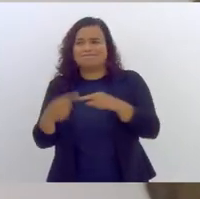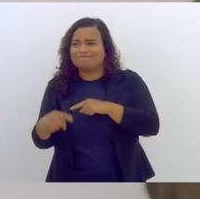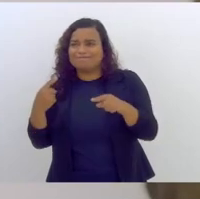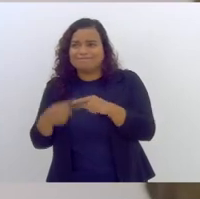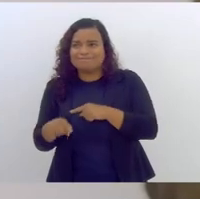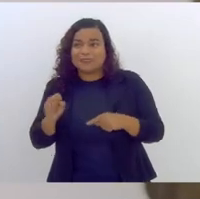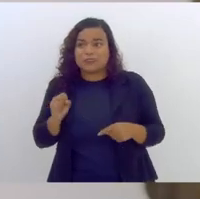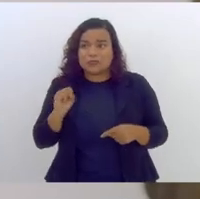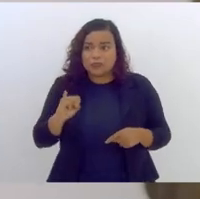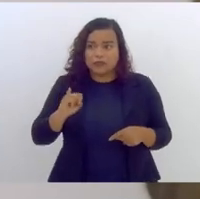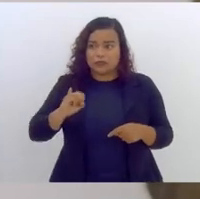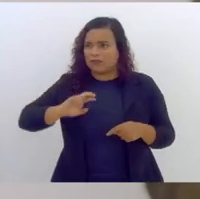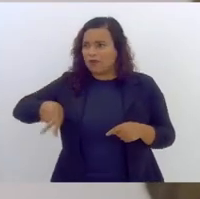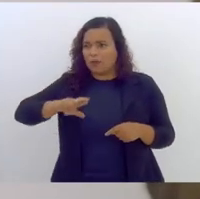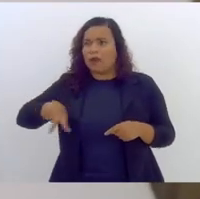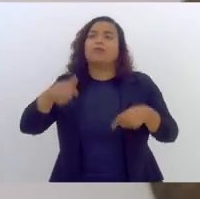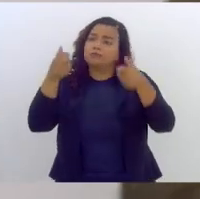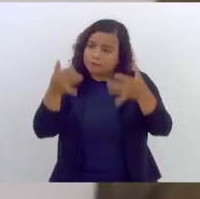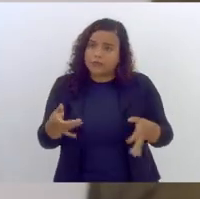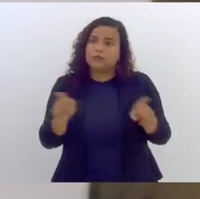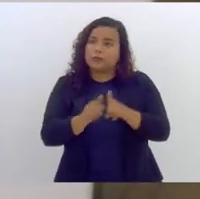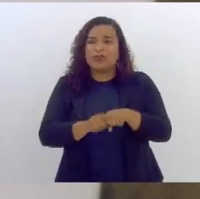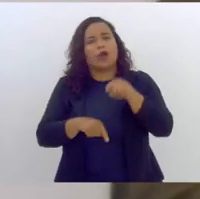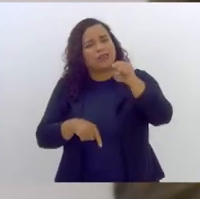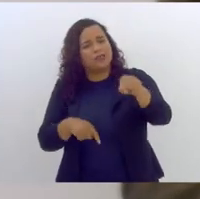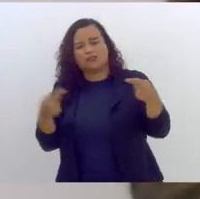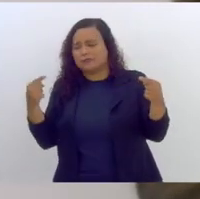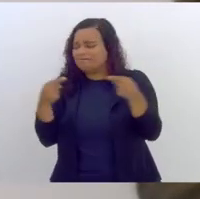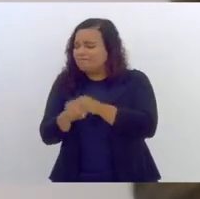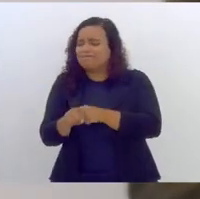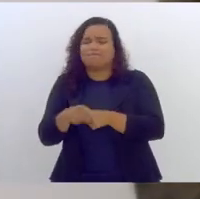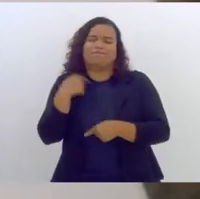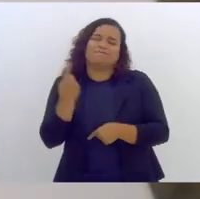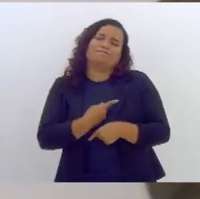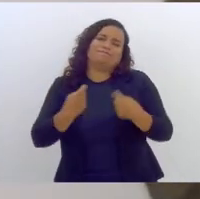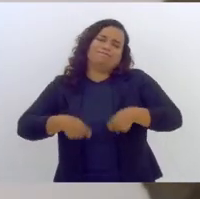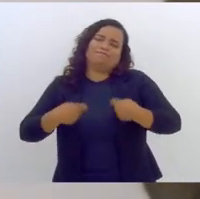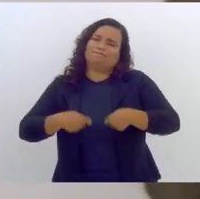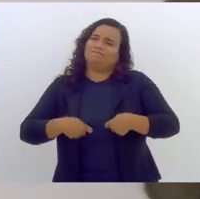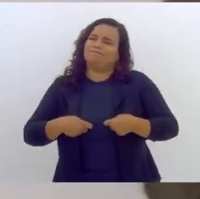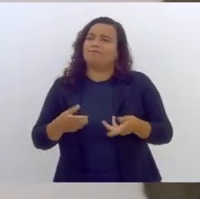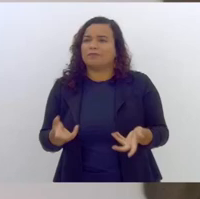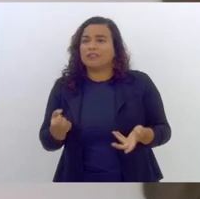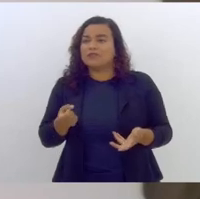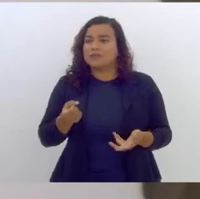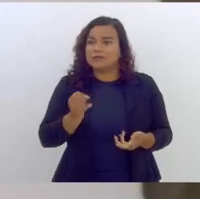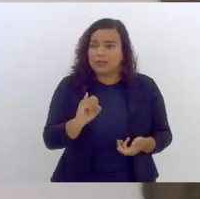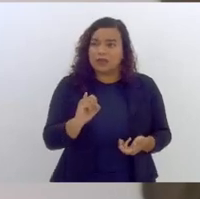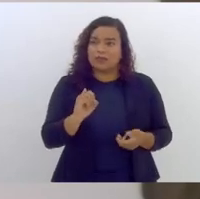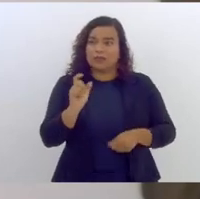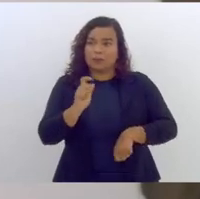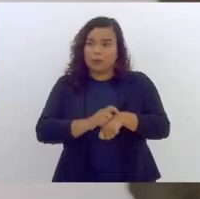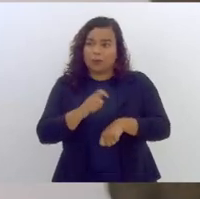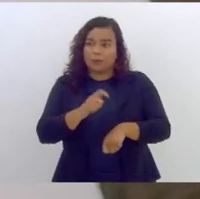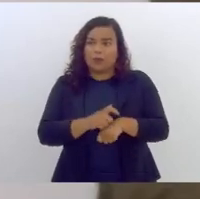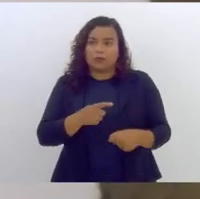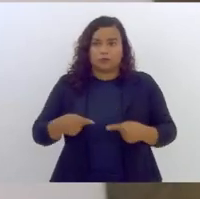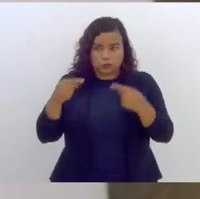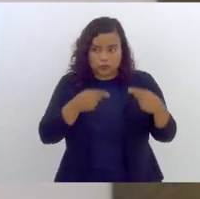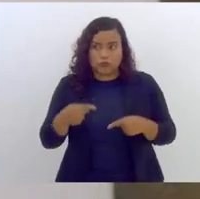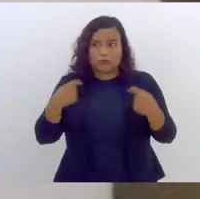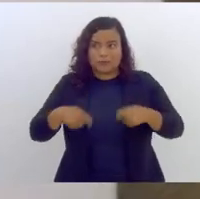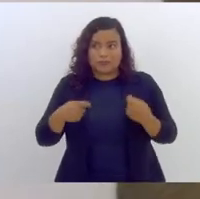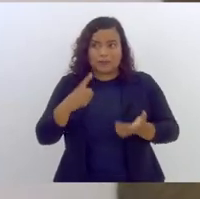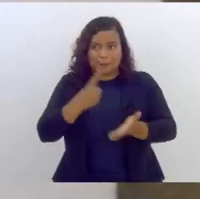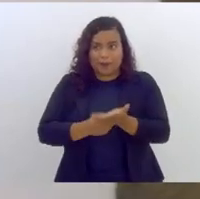né diga também isso não é viável se precisar de um momento para discutir isso